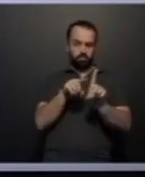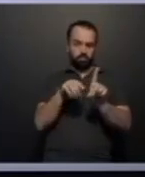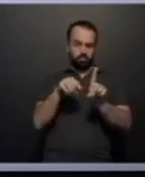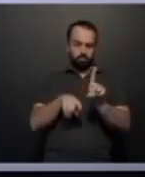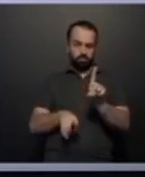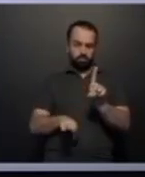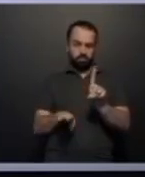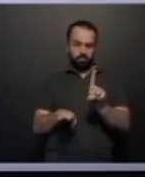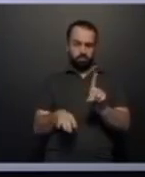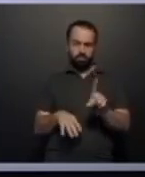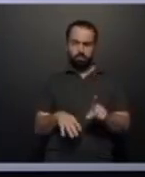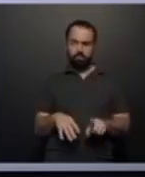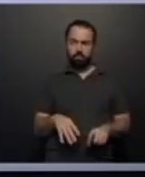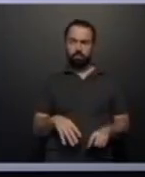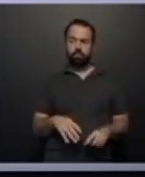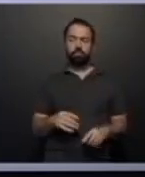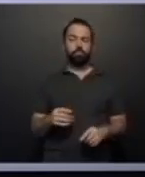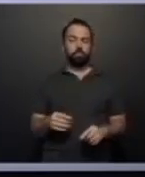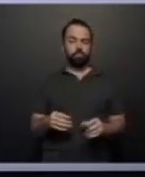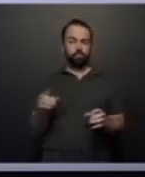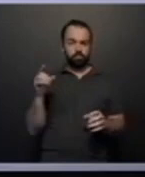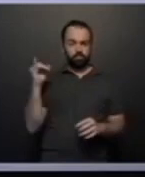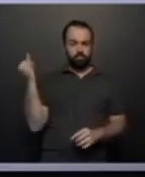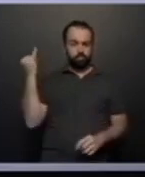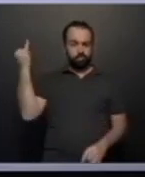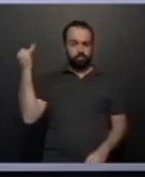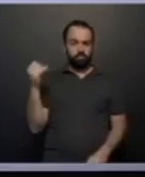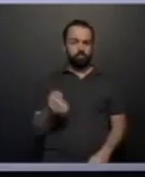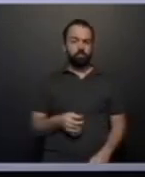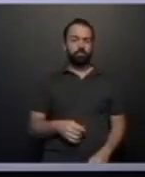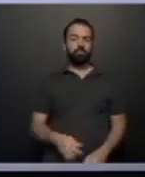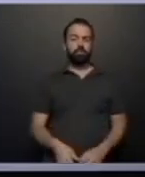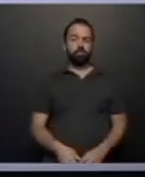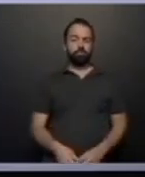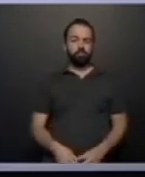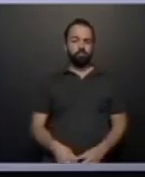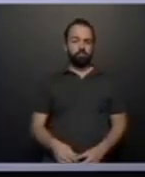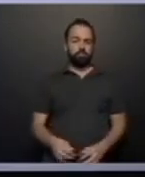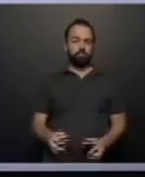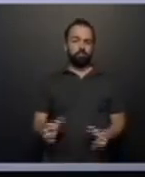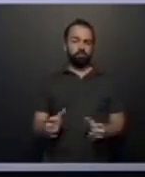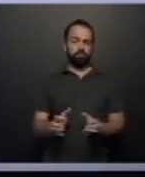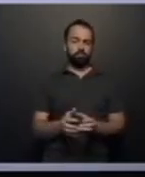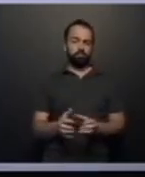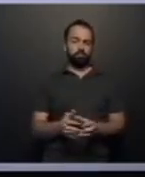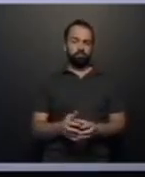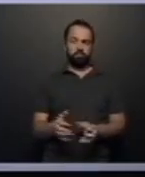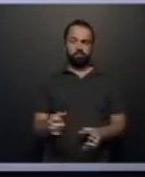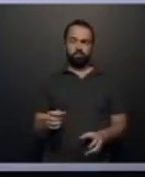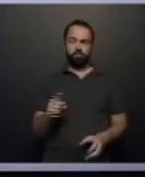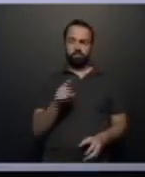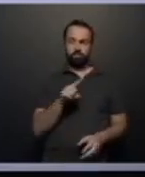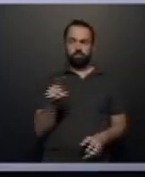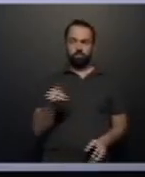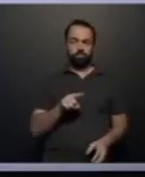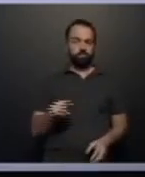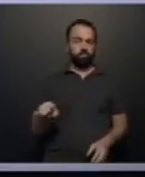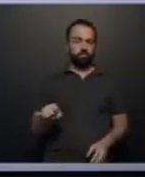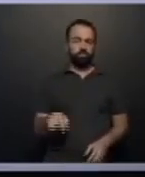Uma situação importante para falar e para vocês também é que o conjunto dos números inteiros relativos